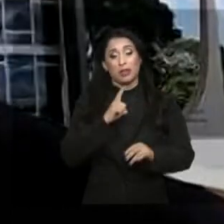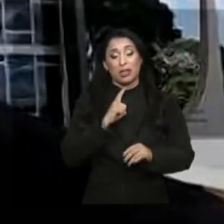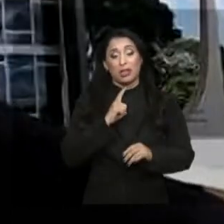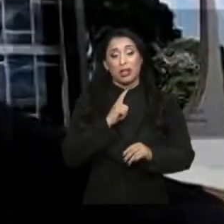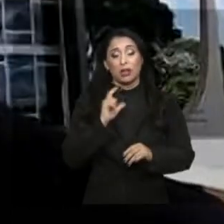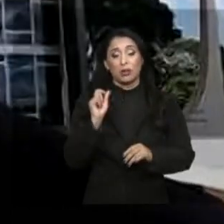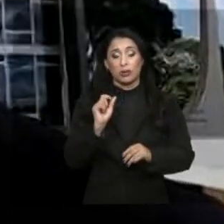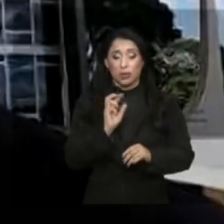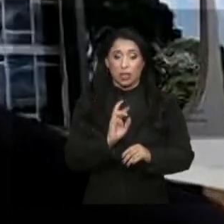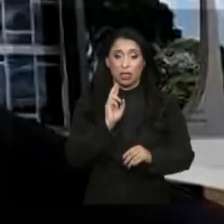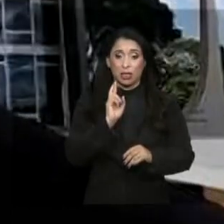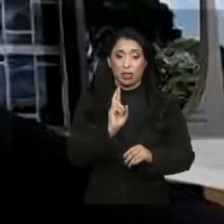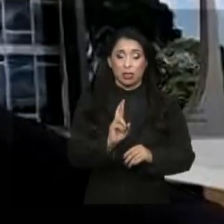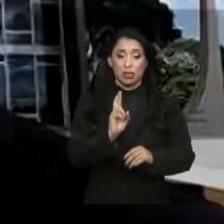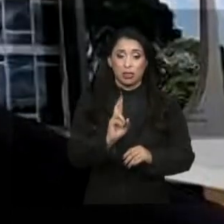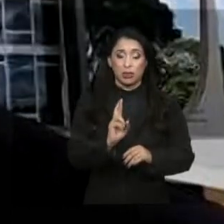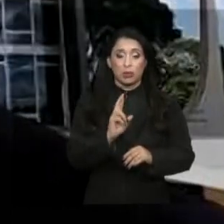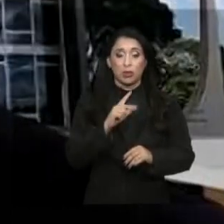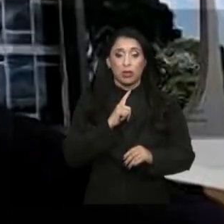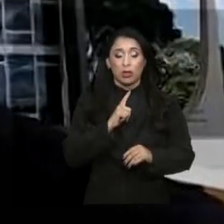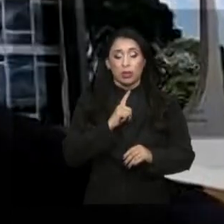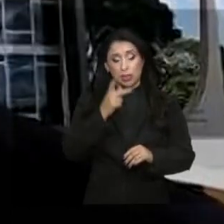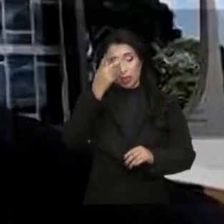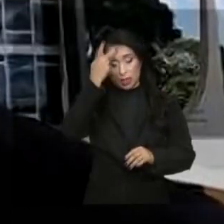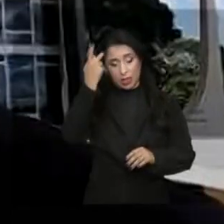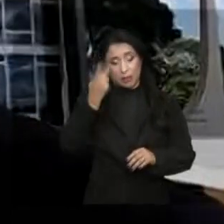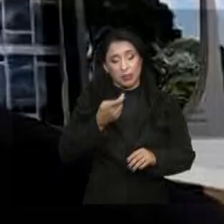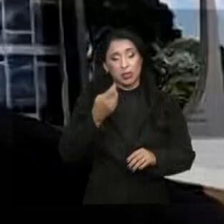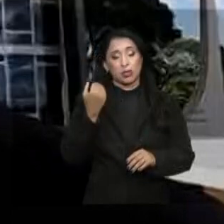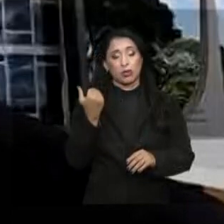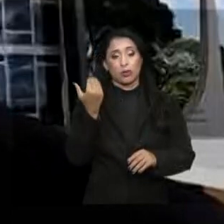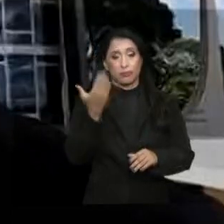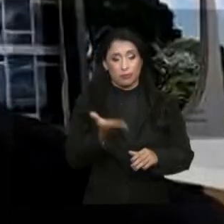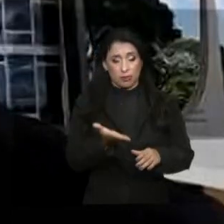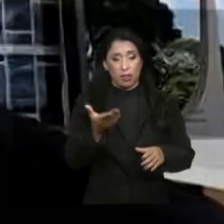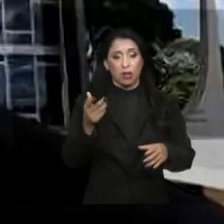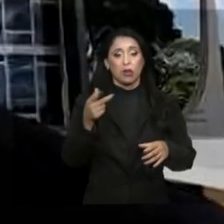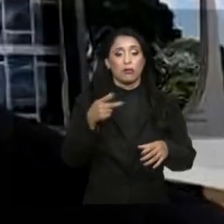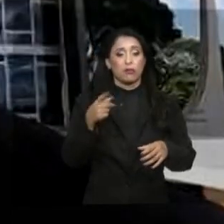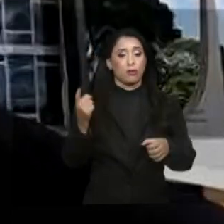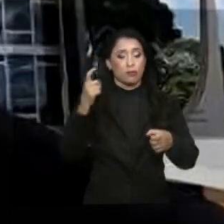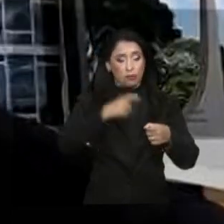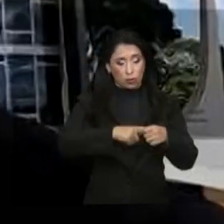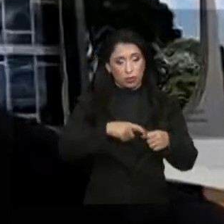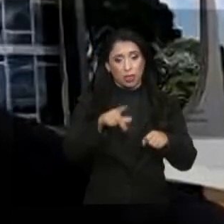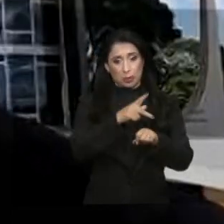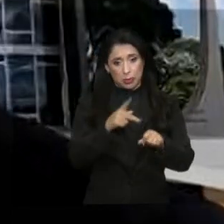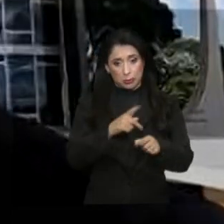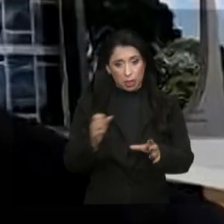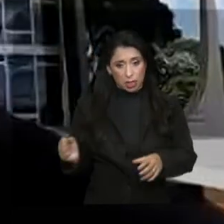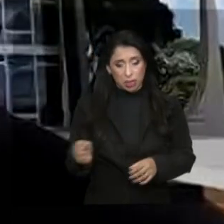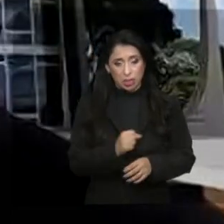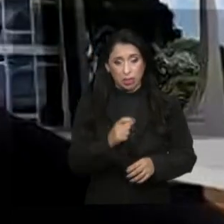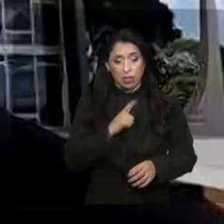de ser proclamado o resultado mais favorável ao extraditando, a teor da leitura sistemática dos dispositivos regimentais